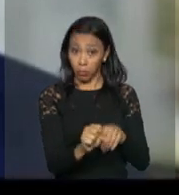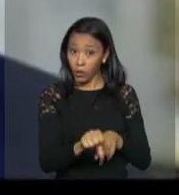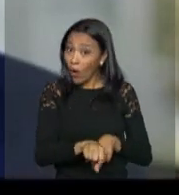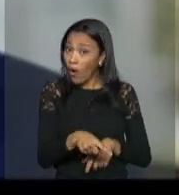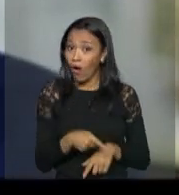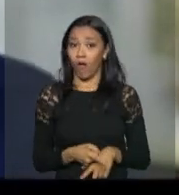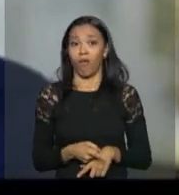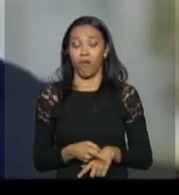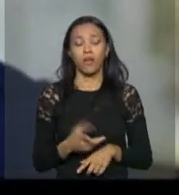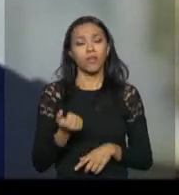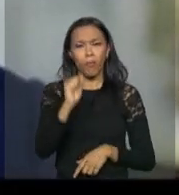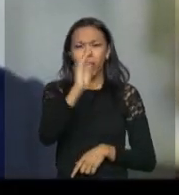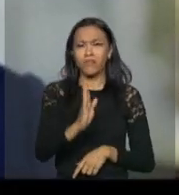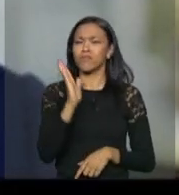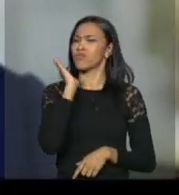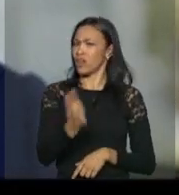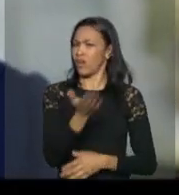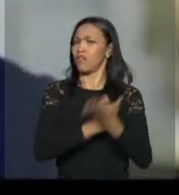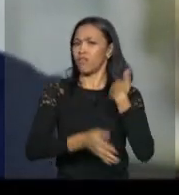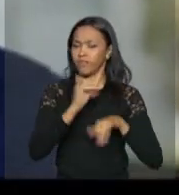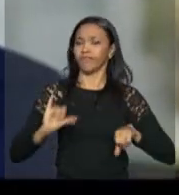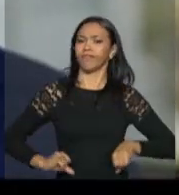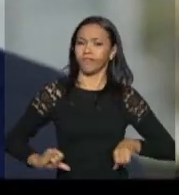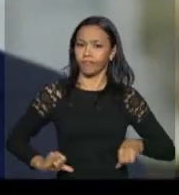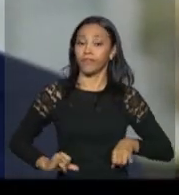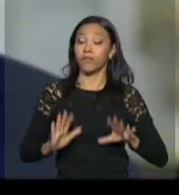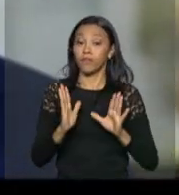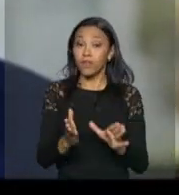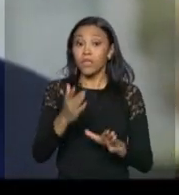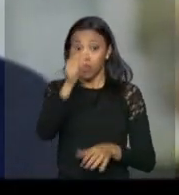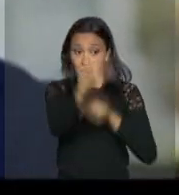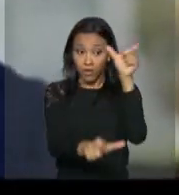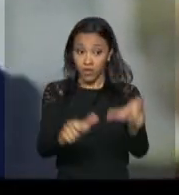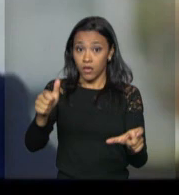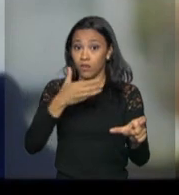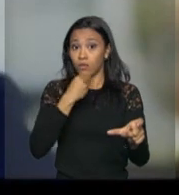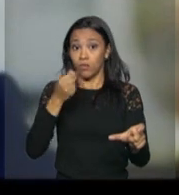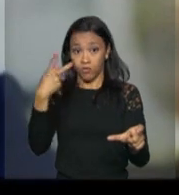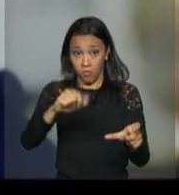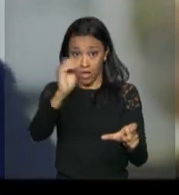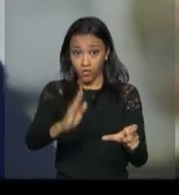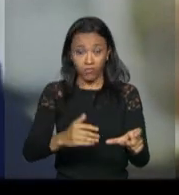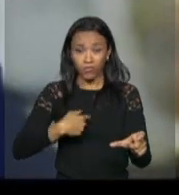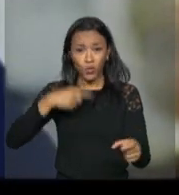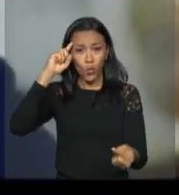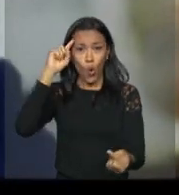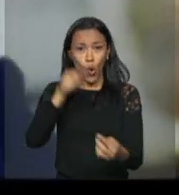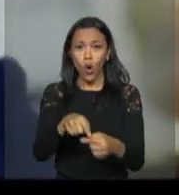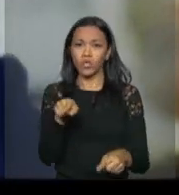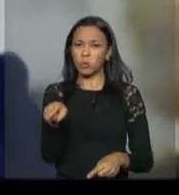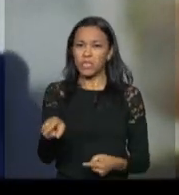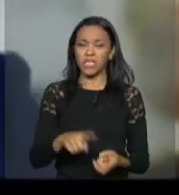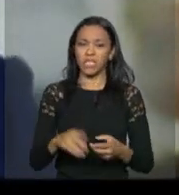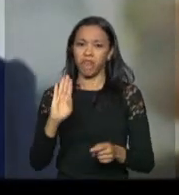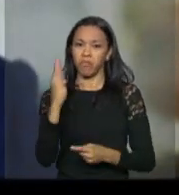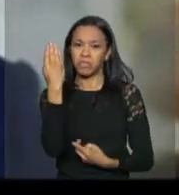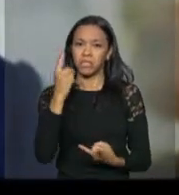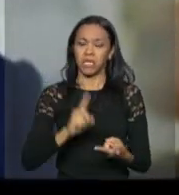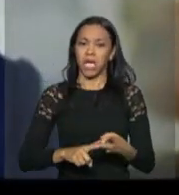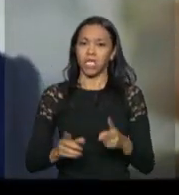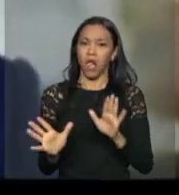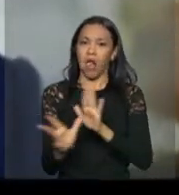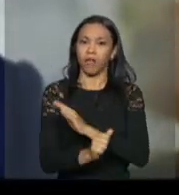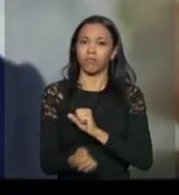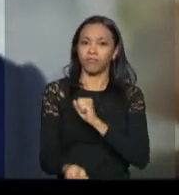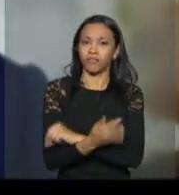Brasil já passou por isso no passado. E os brasileiros não aceitam mais a hipocrisia, a covardia